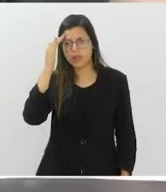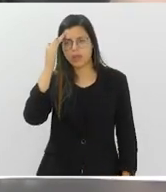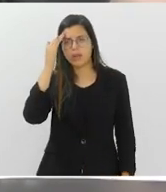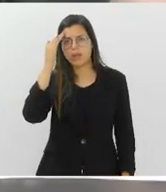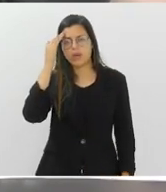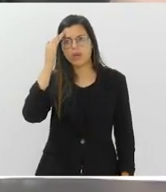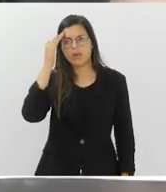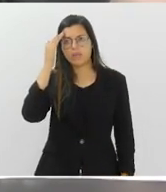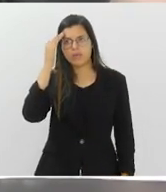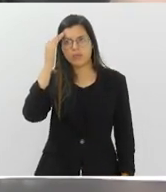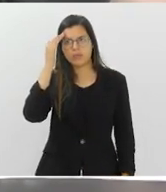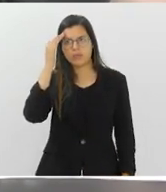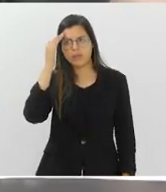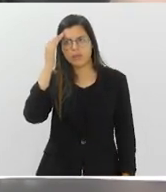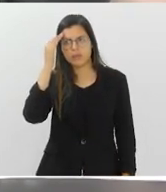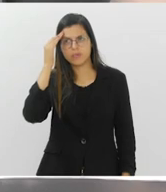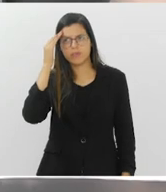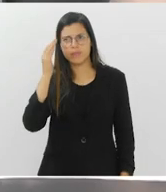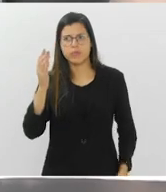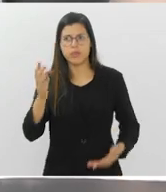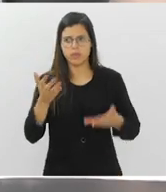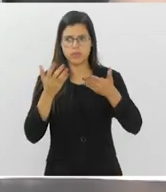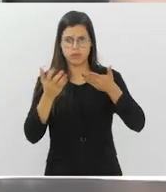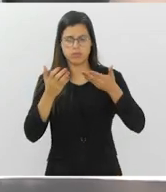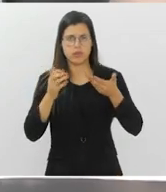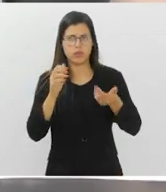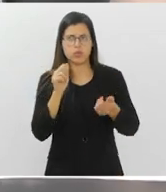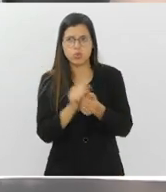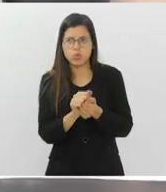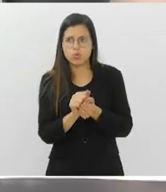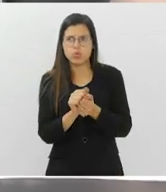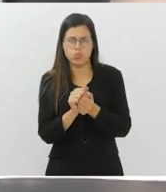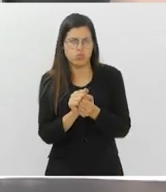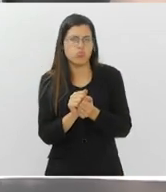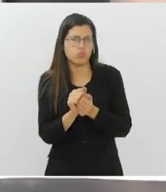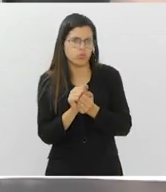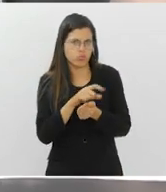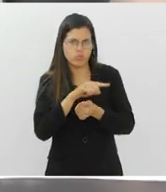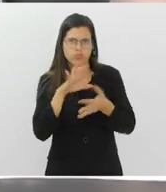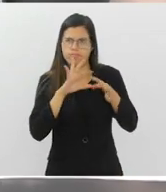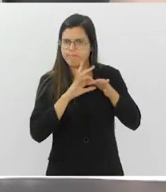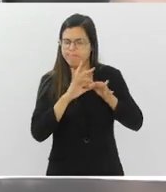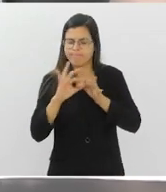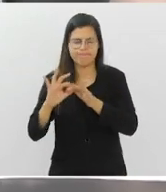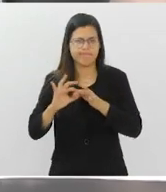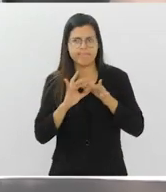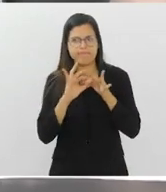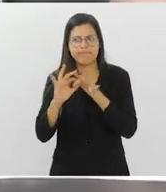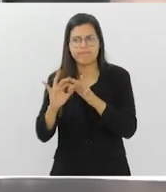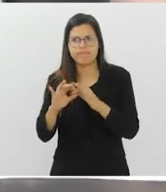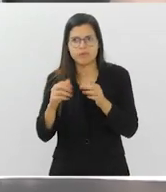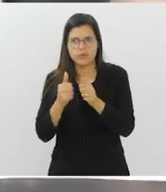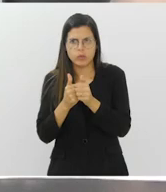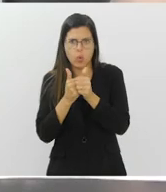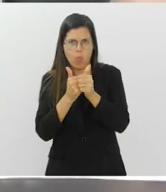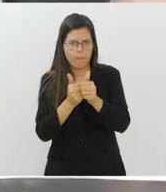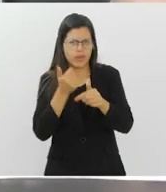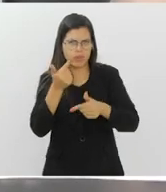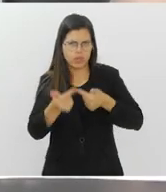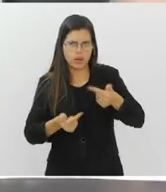estar junto com em sangue com vocês, vocês sabem disso. Quem acompanha o nosso trabalho